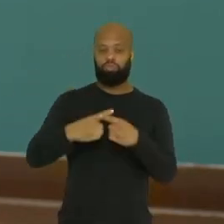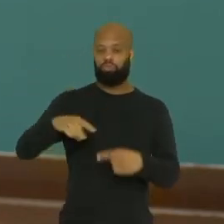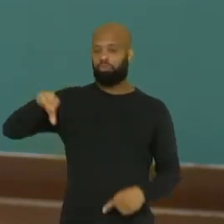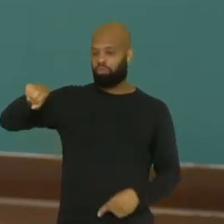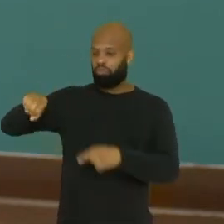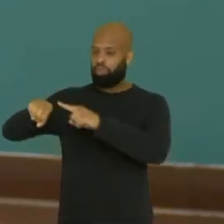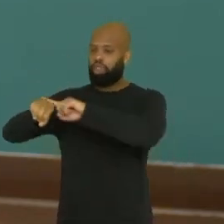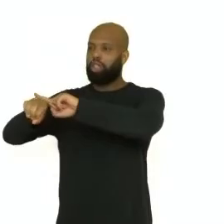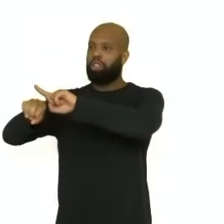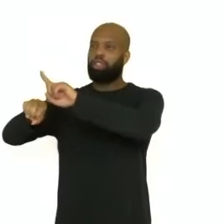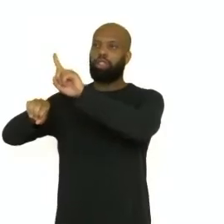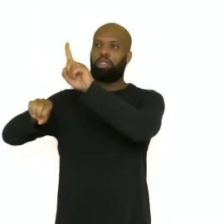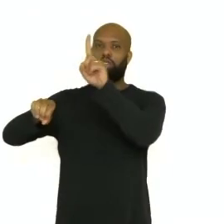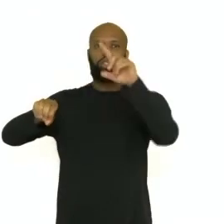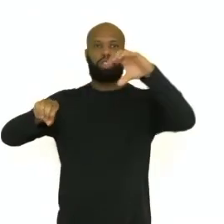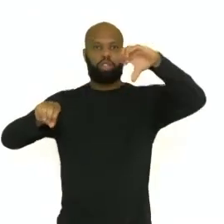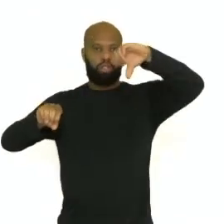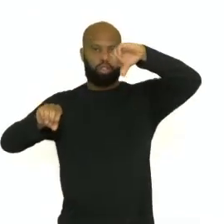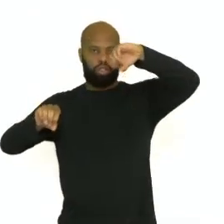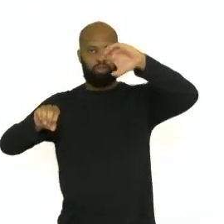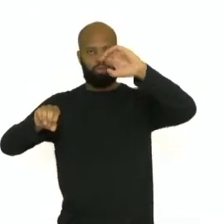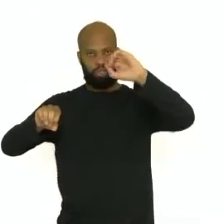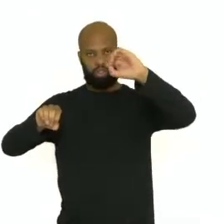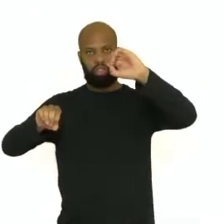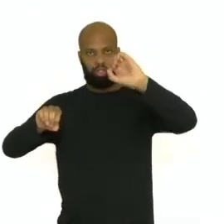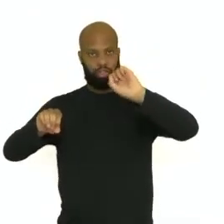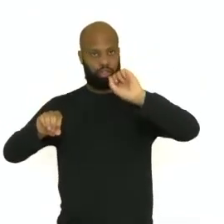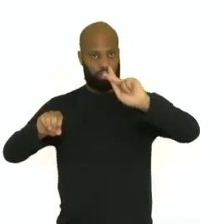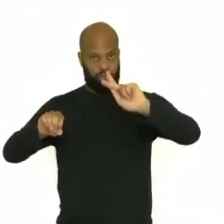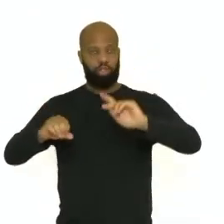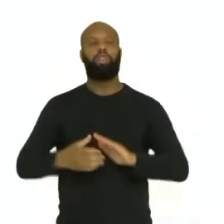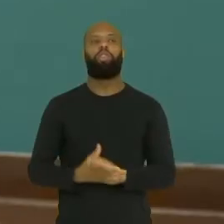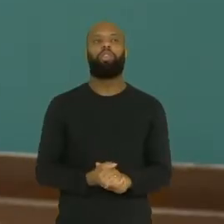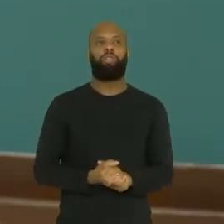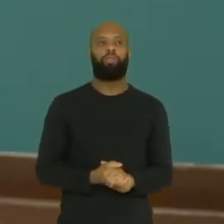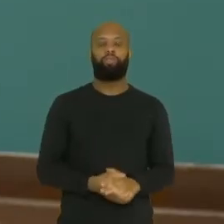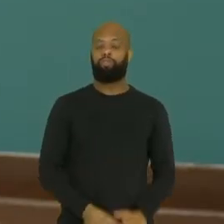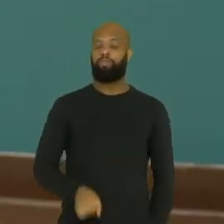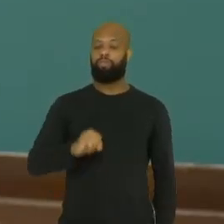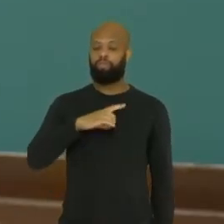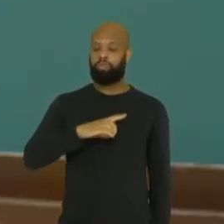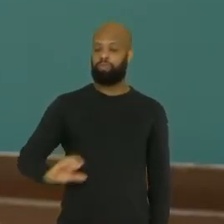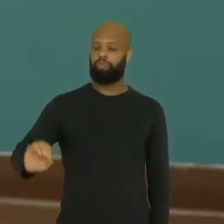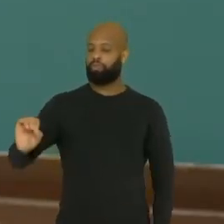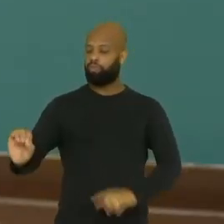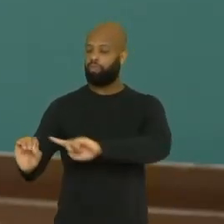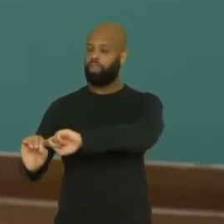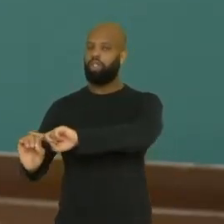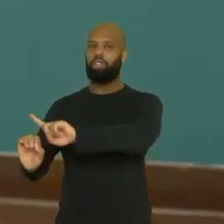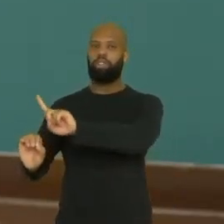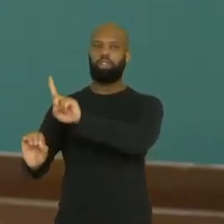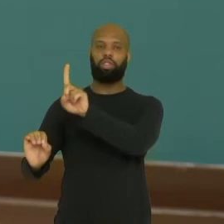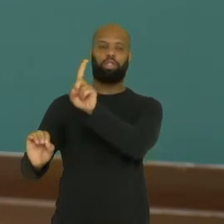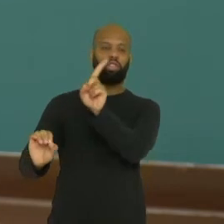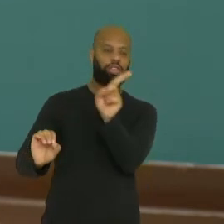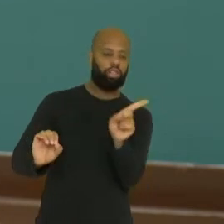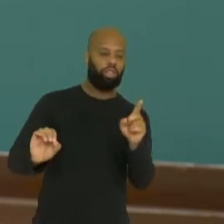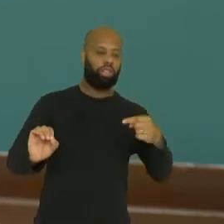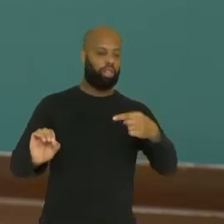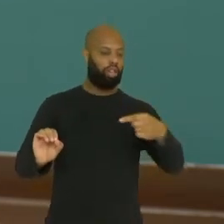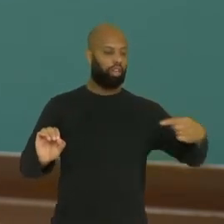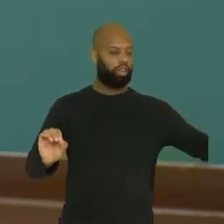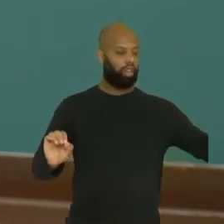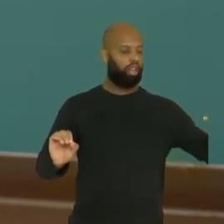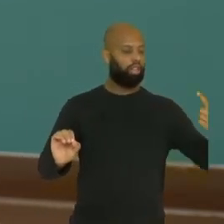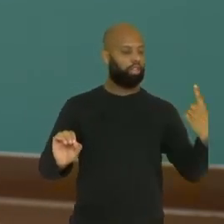no número 90. Então é um ângulo de 90 graus. Se você saiu do zero e andou a metade desse